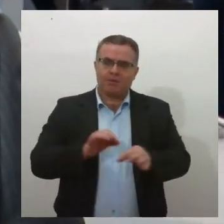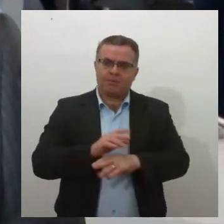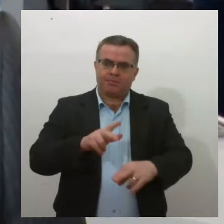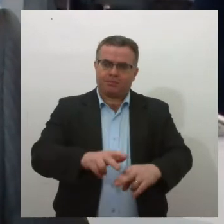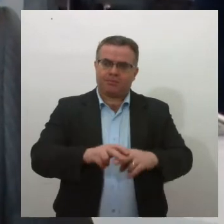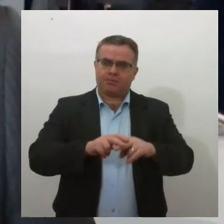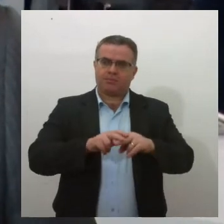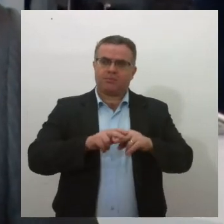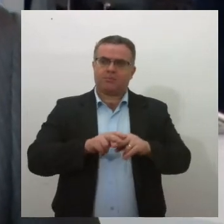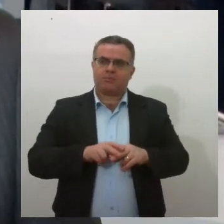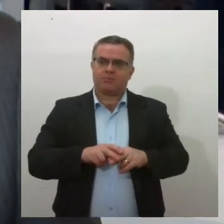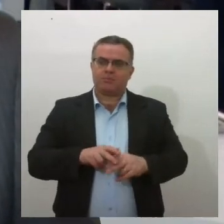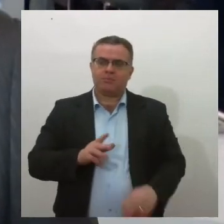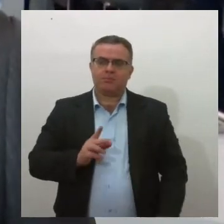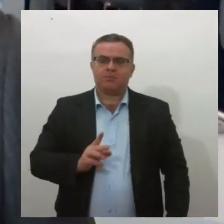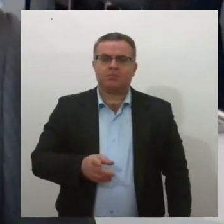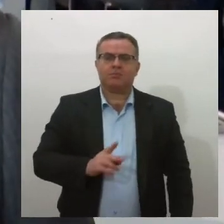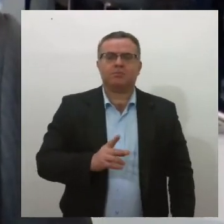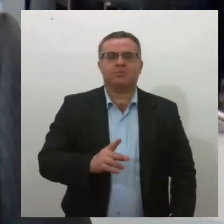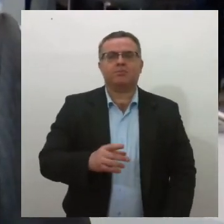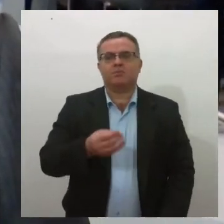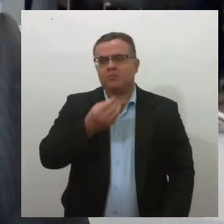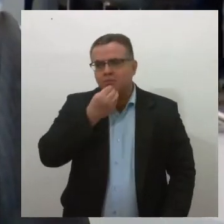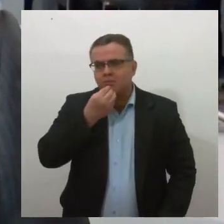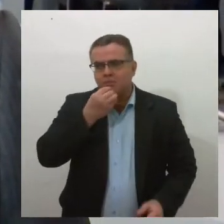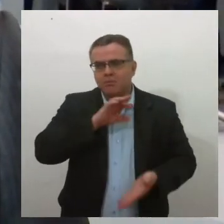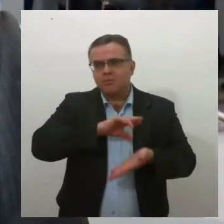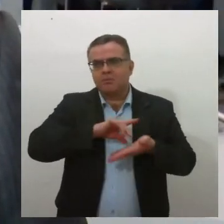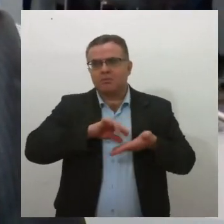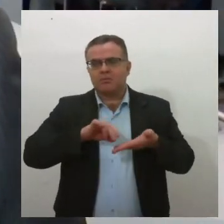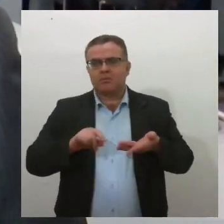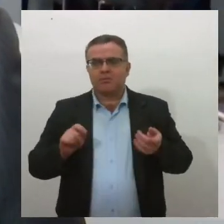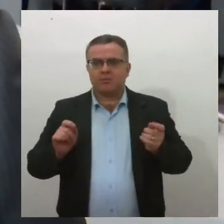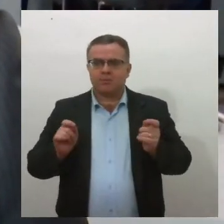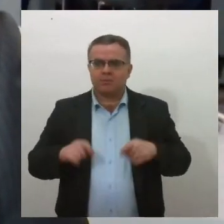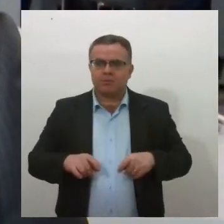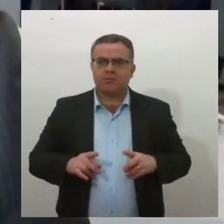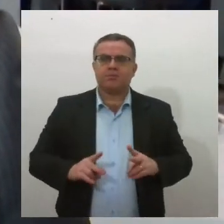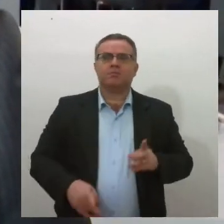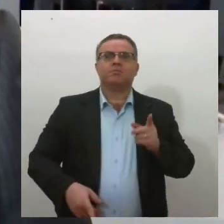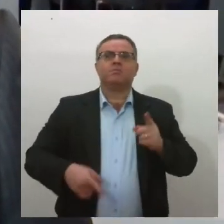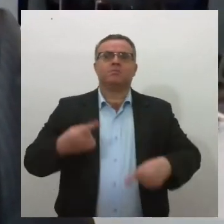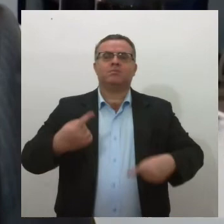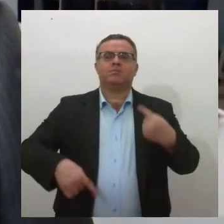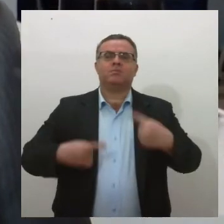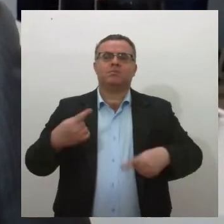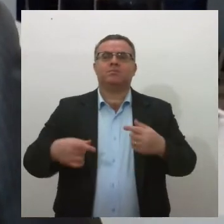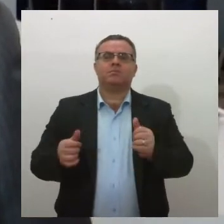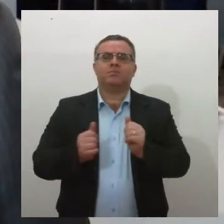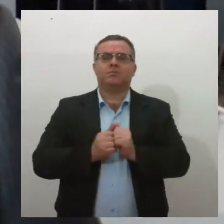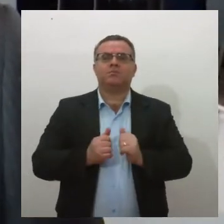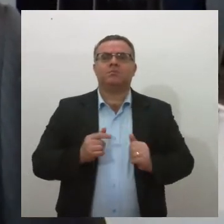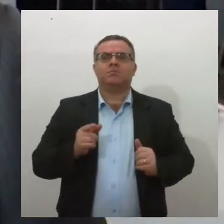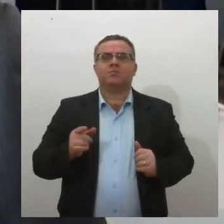tivemos várias oportunidades de debatermos com o Reinaldo